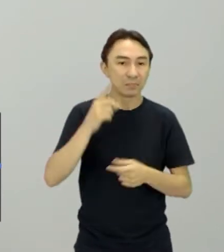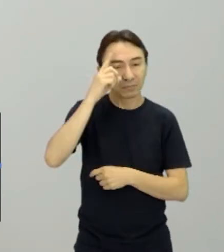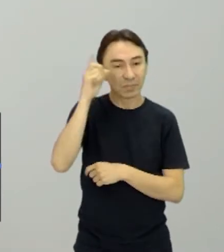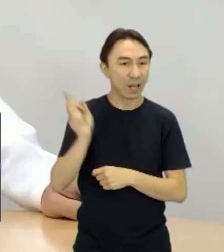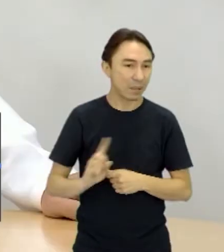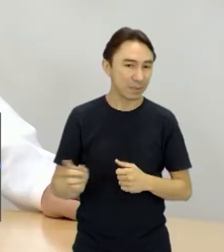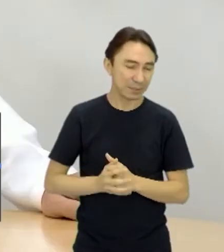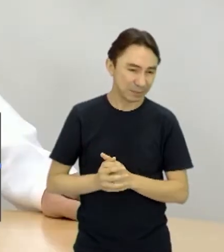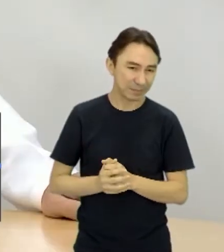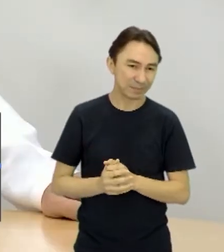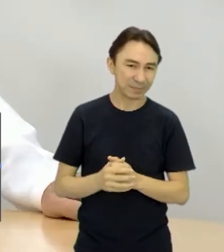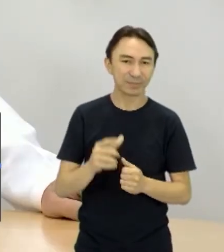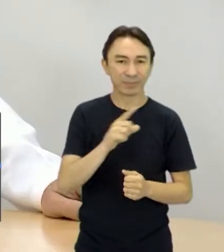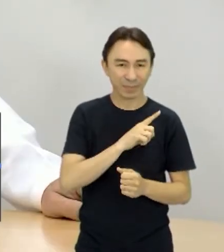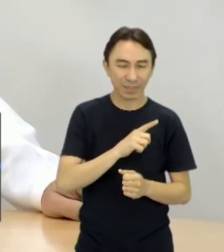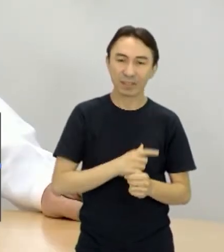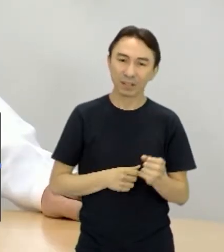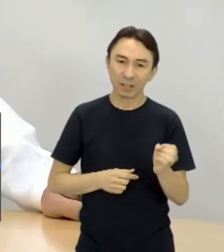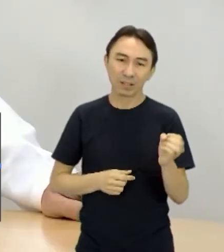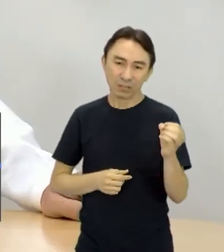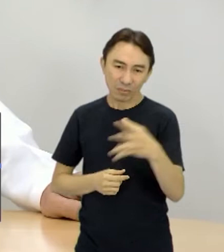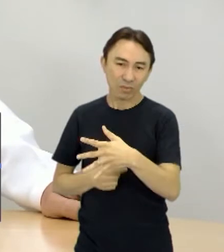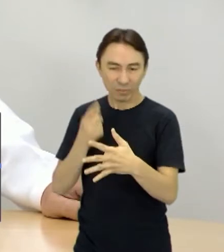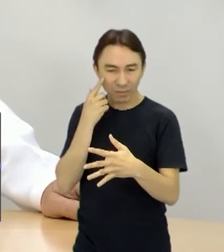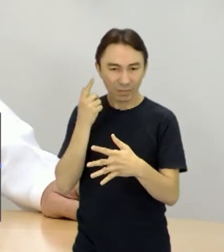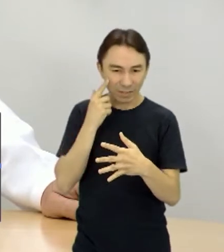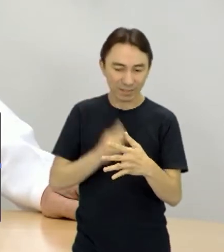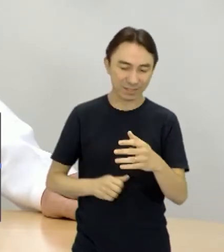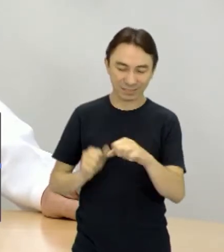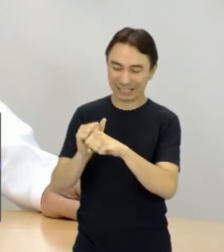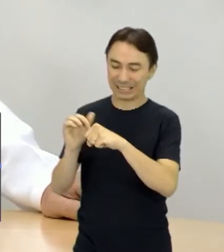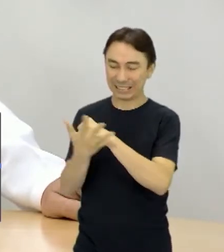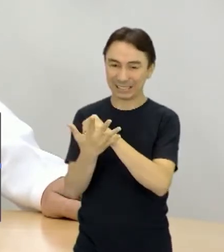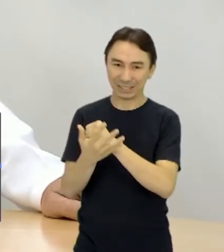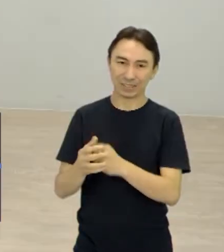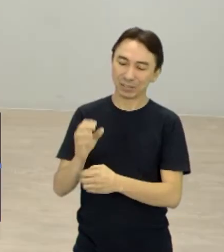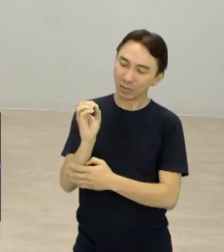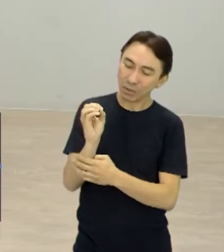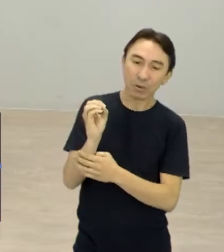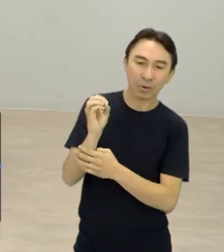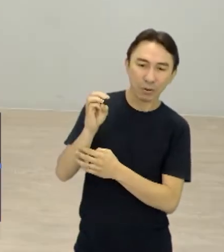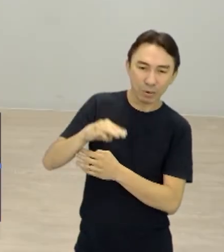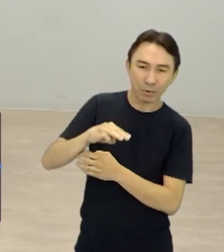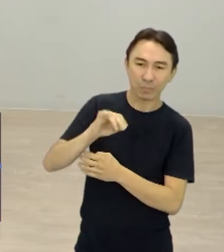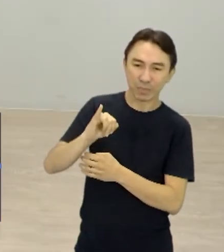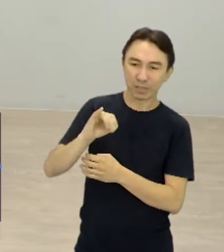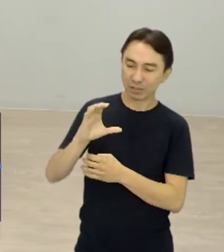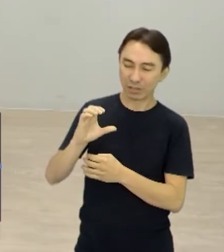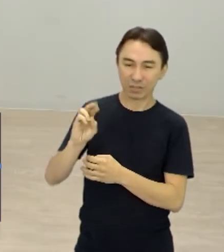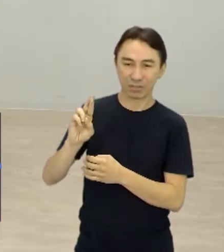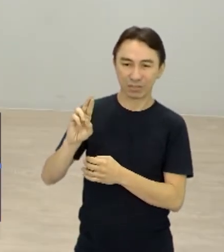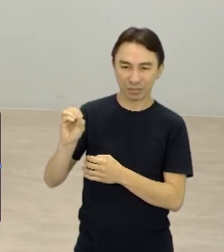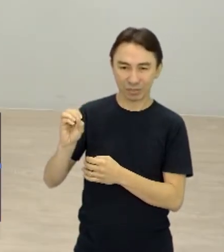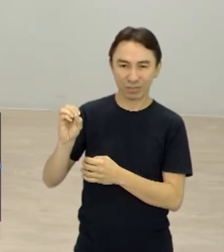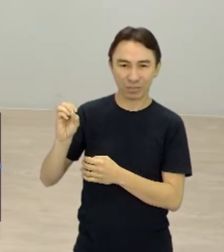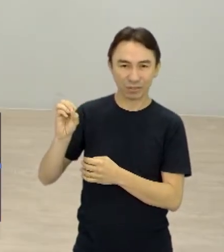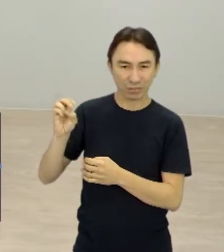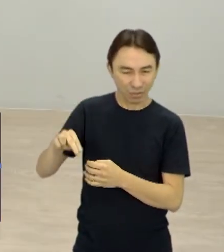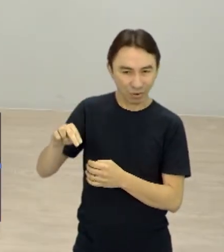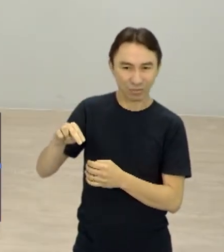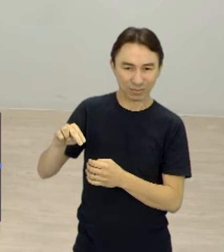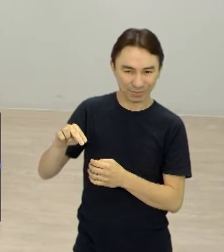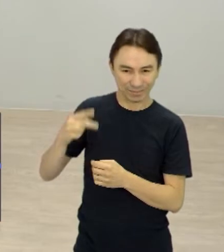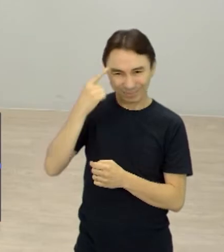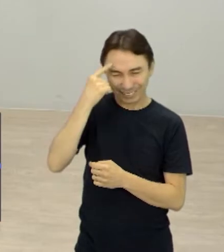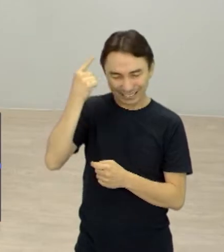É, da nova brincadeira aí, né? É triste. Então, alfa, beta, gama, delta, agora aí já vem o ômicron, né? Pula